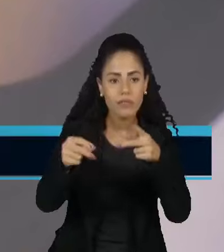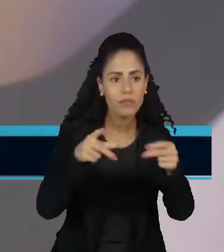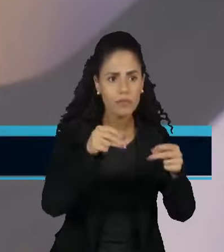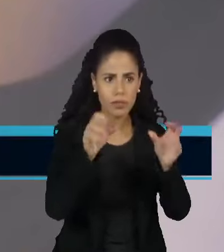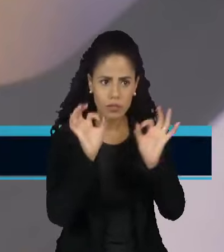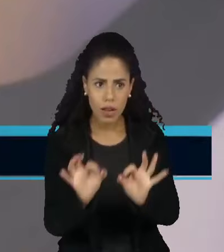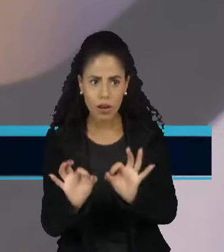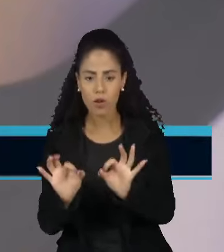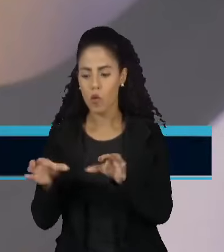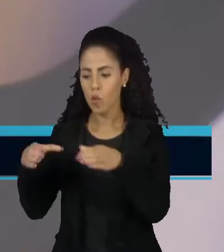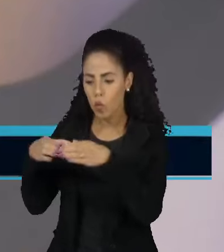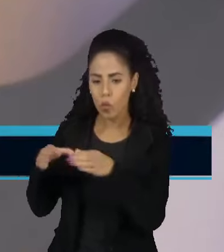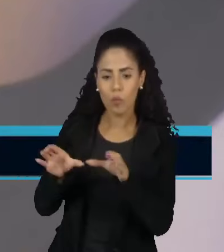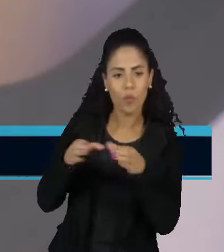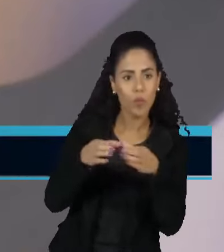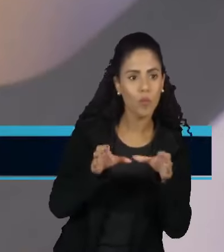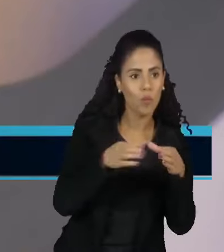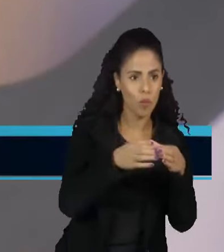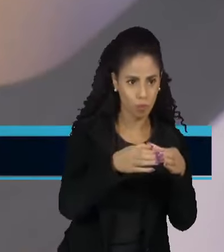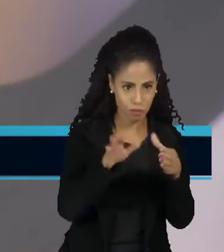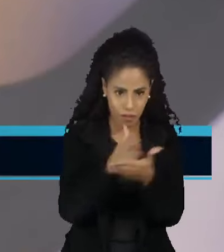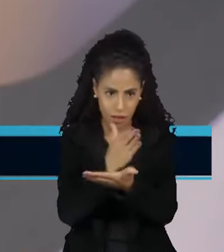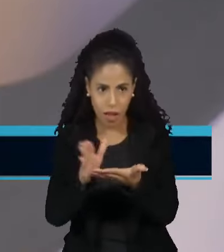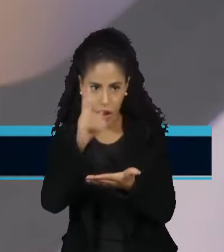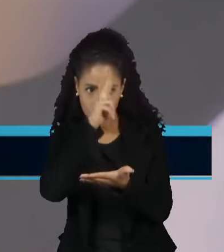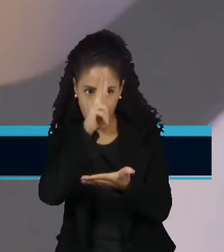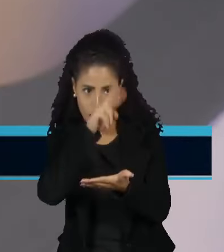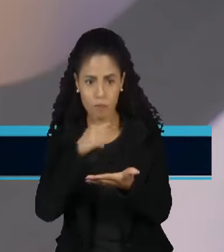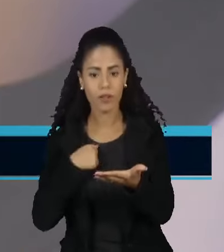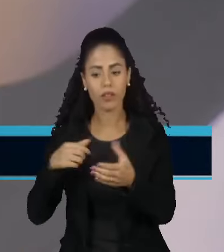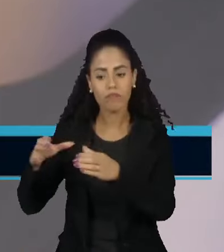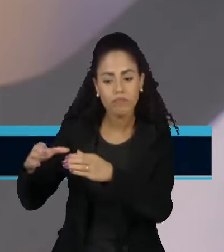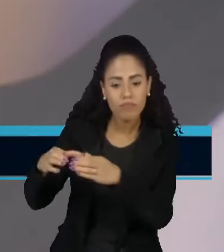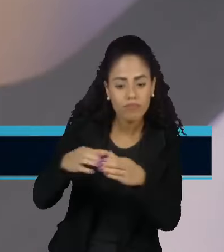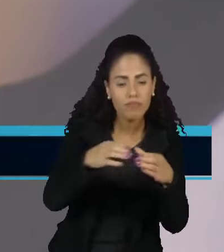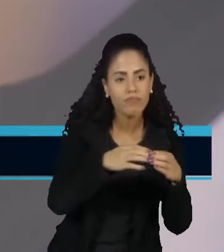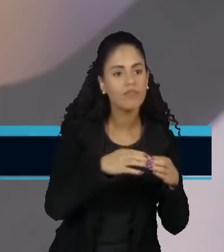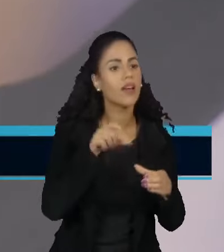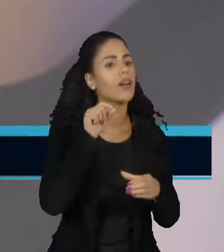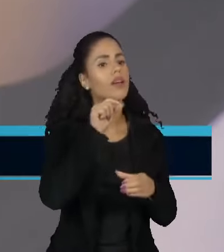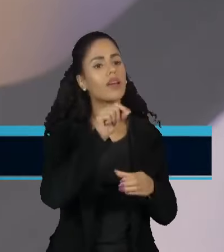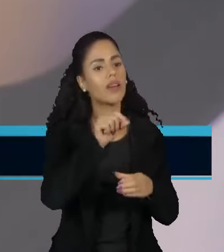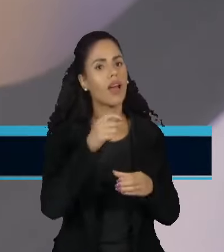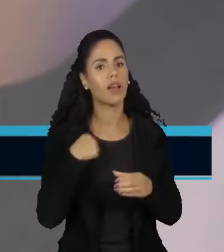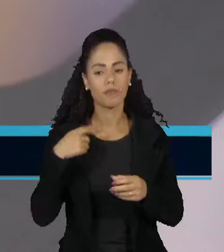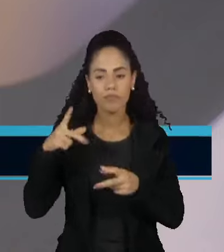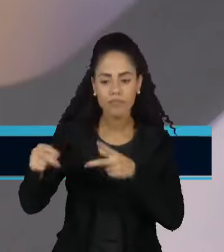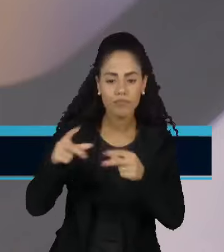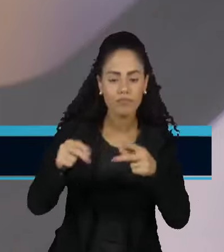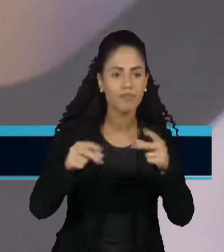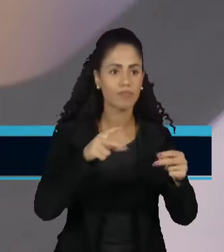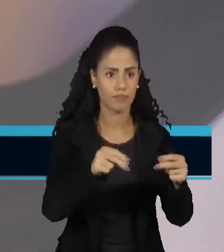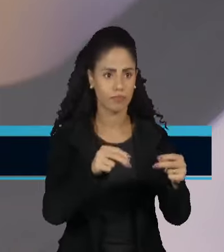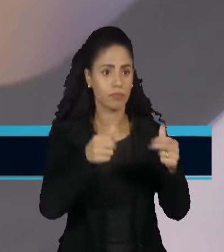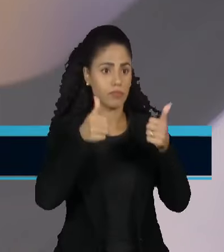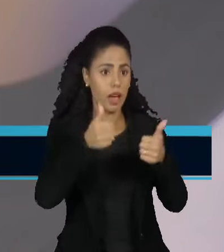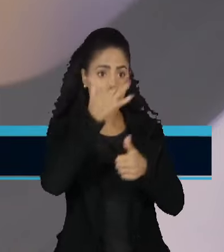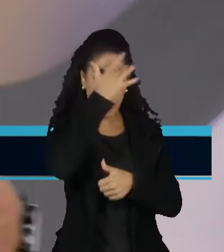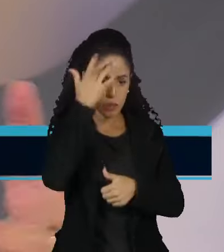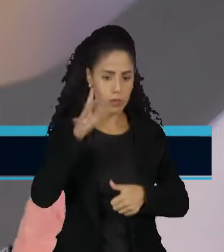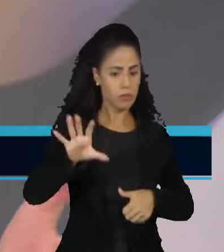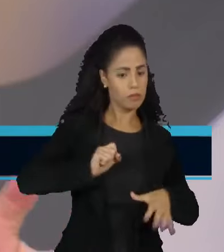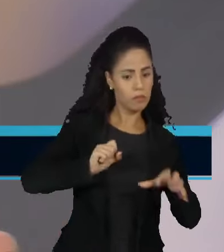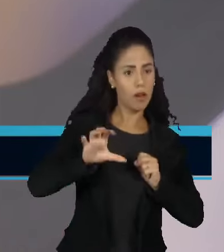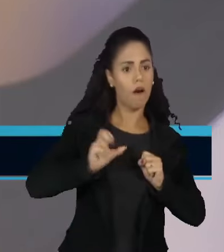etária e por fator de risco. Quem manteve a cidade funcionando foi quem se contaminou